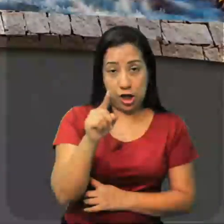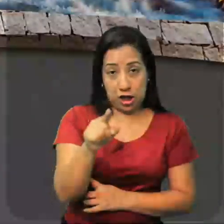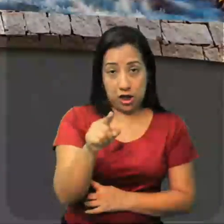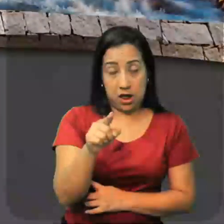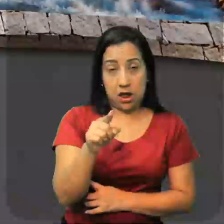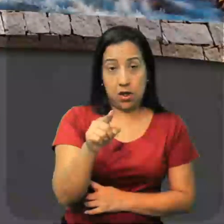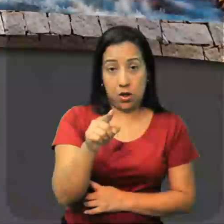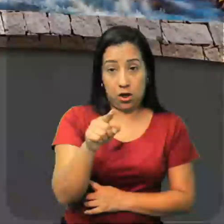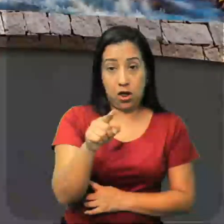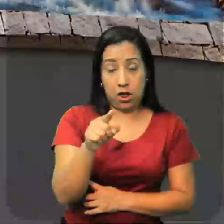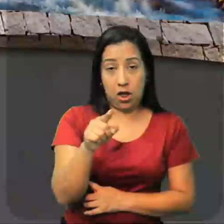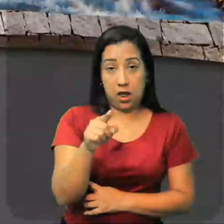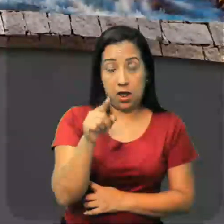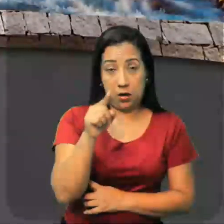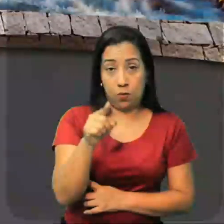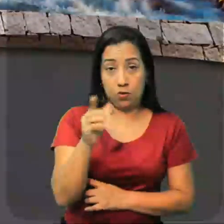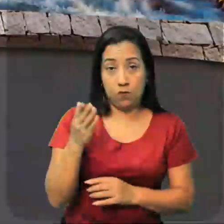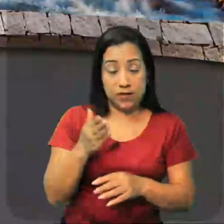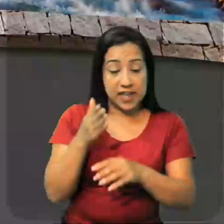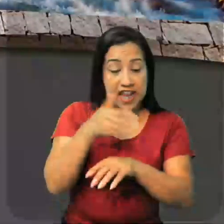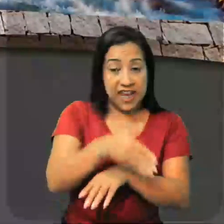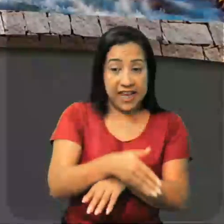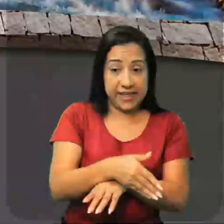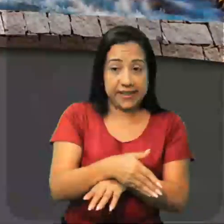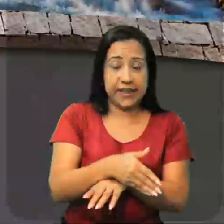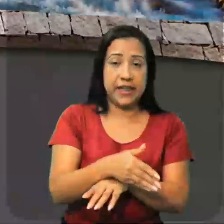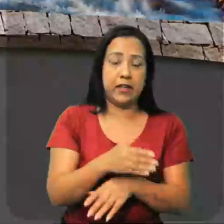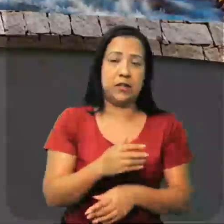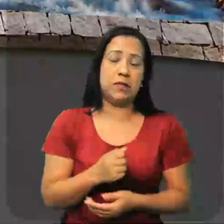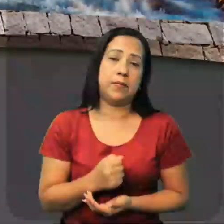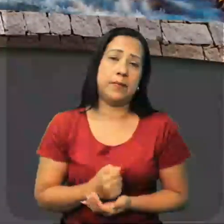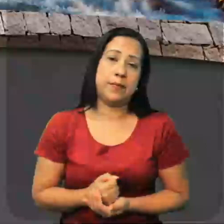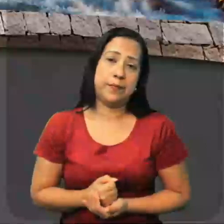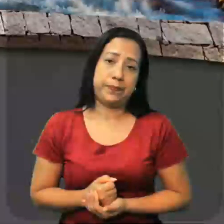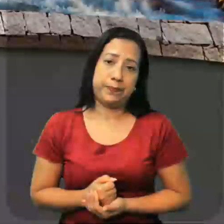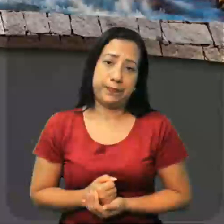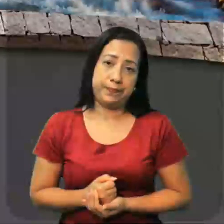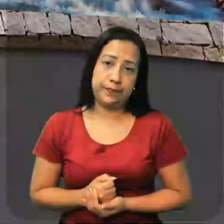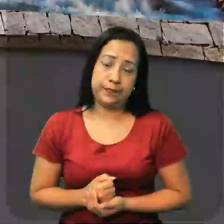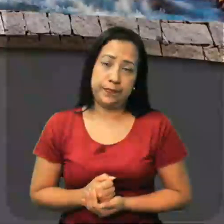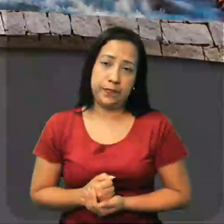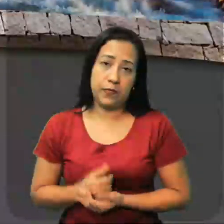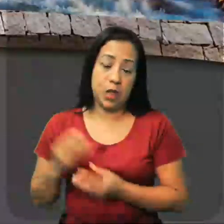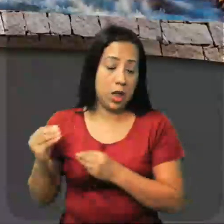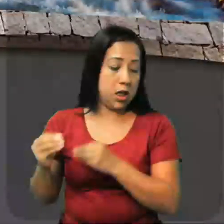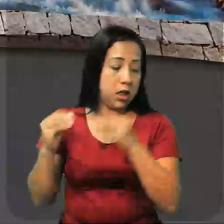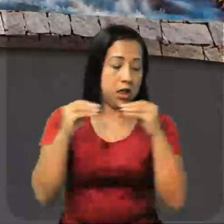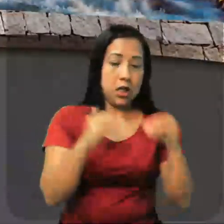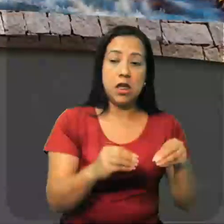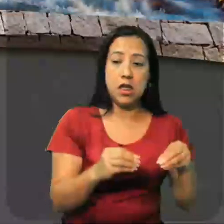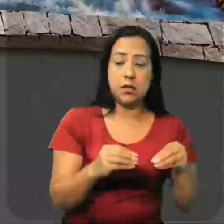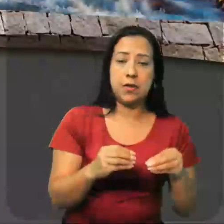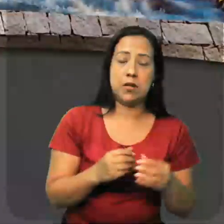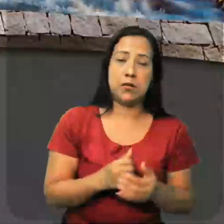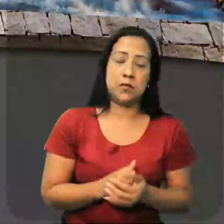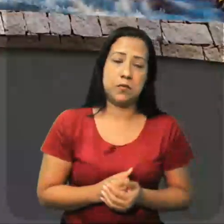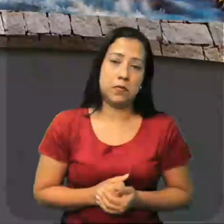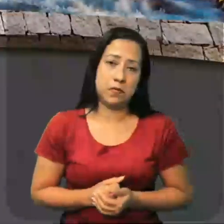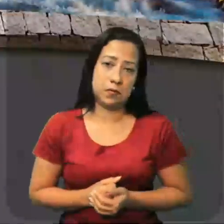Eu sou imigrante, eu sou paraibano. Em Rondônia eu sou imigrante. Na Paraíba eu sou emigrante.